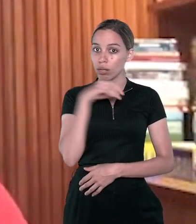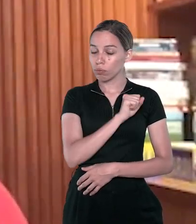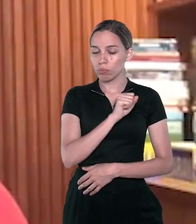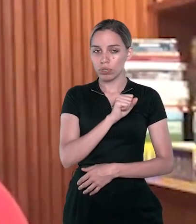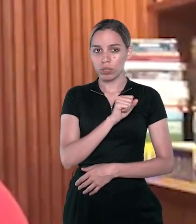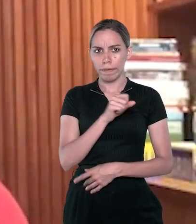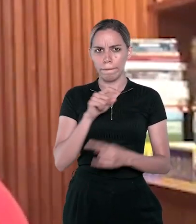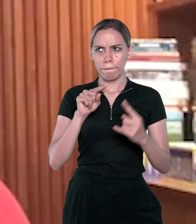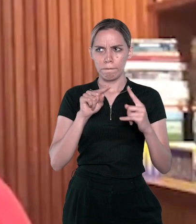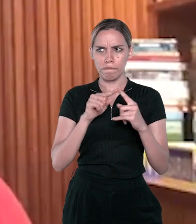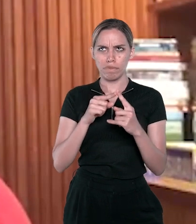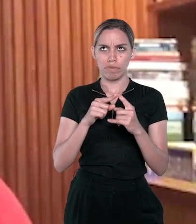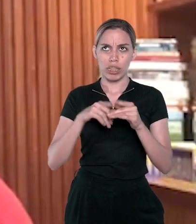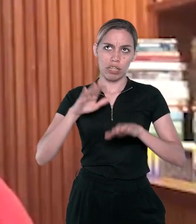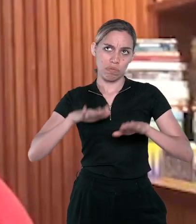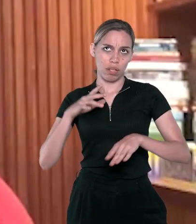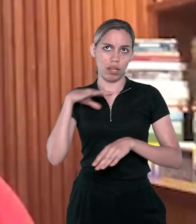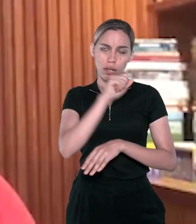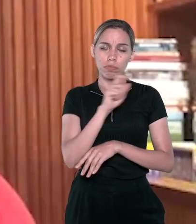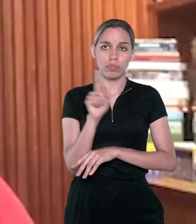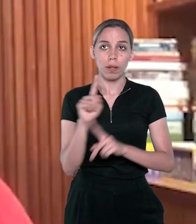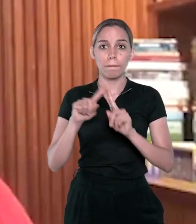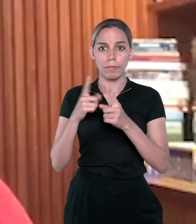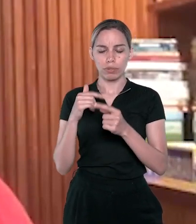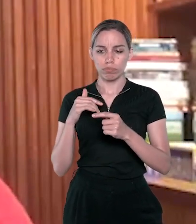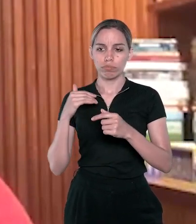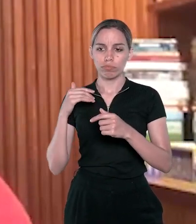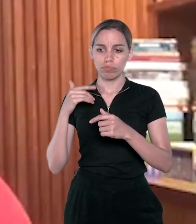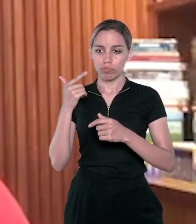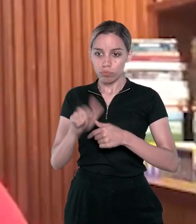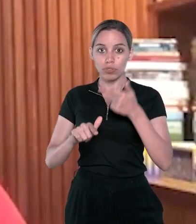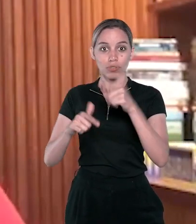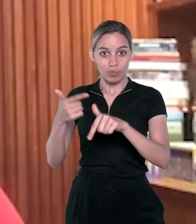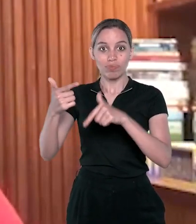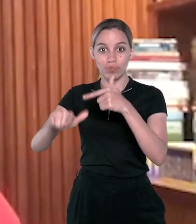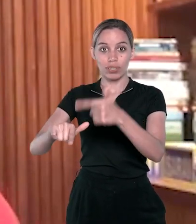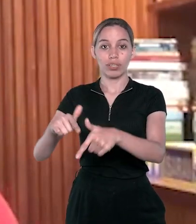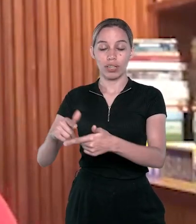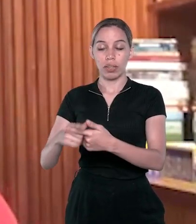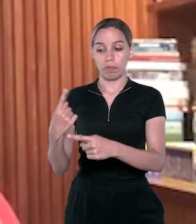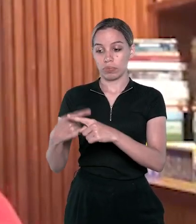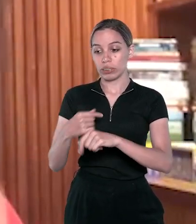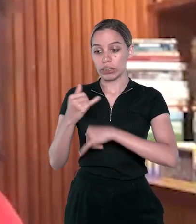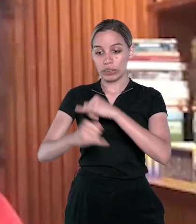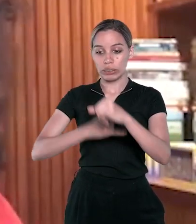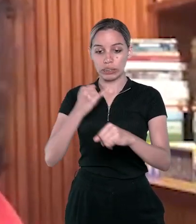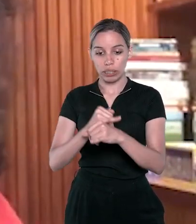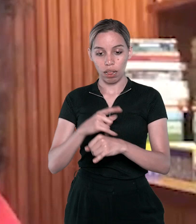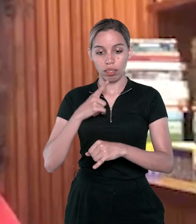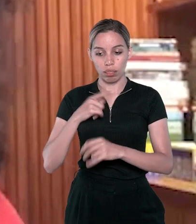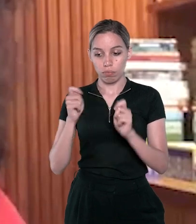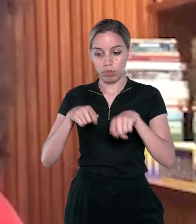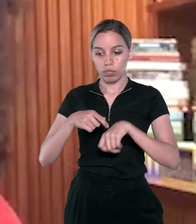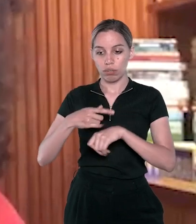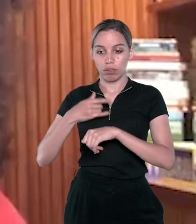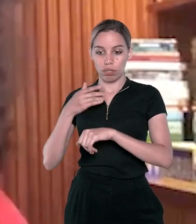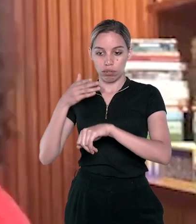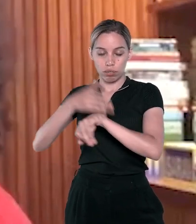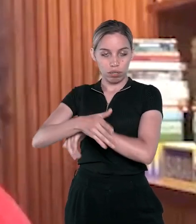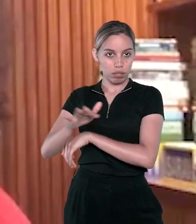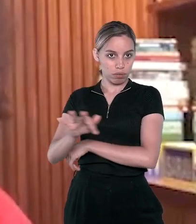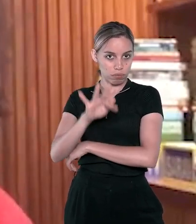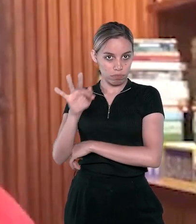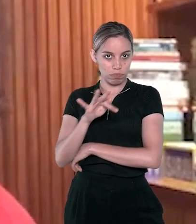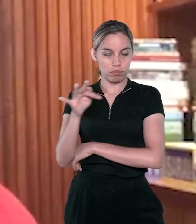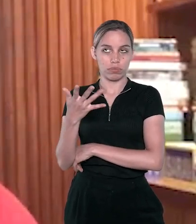mas simultaneamente. Se a gente pensar que é internet, é acesso à universidade, né?